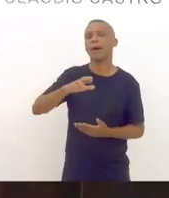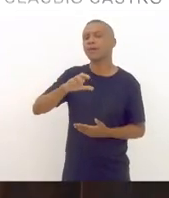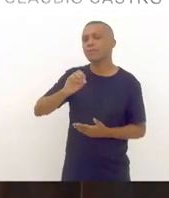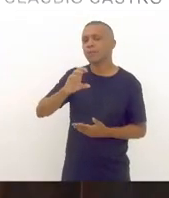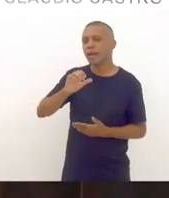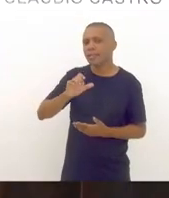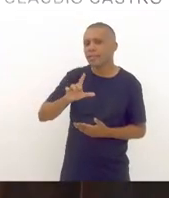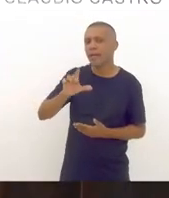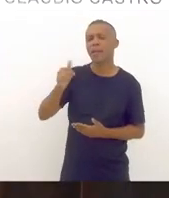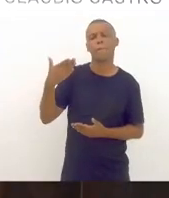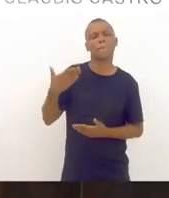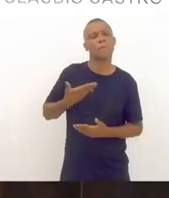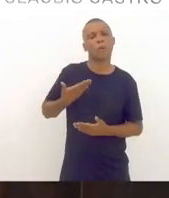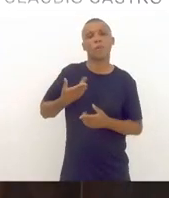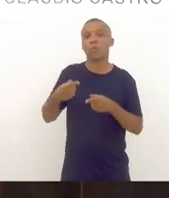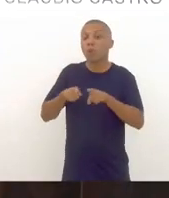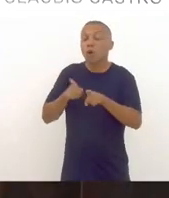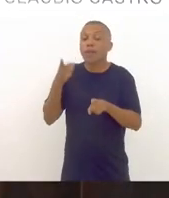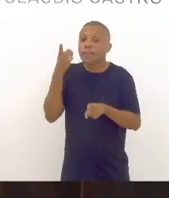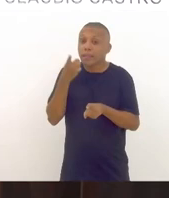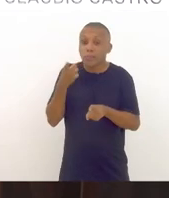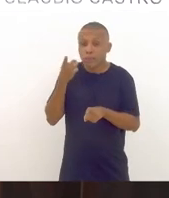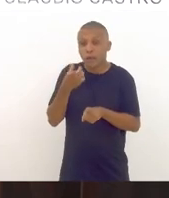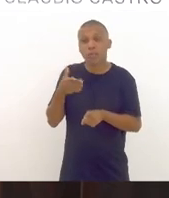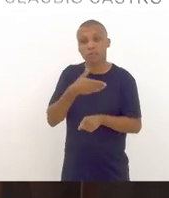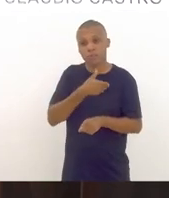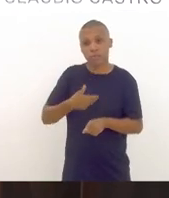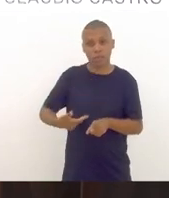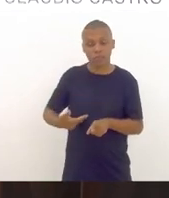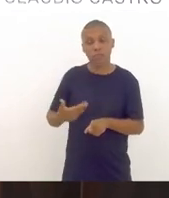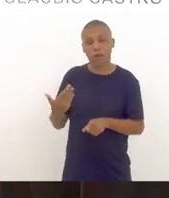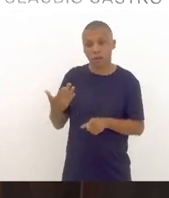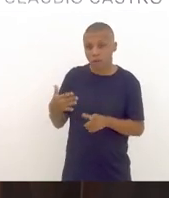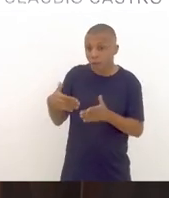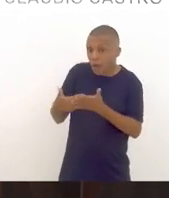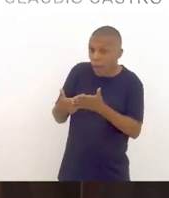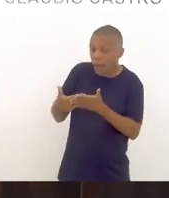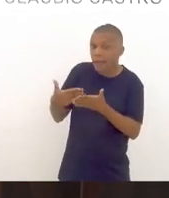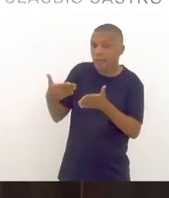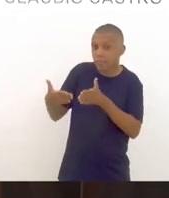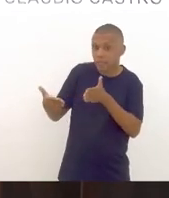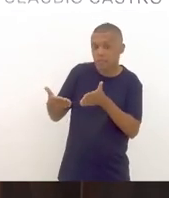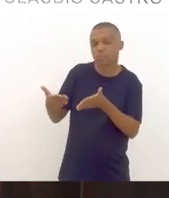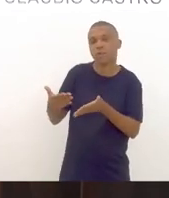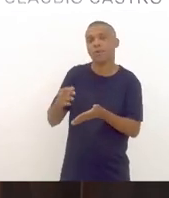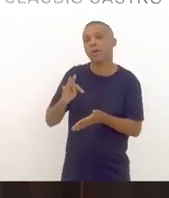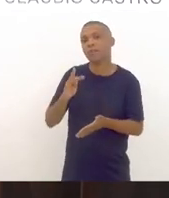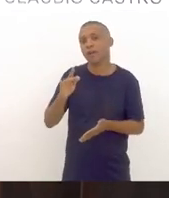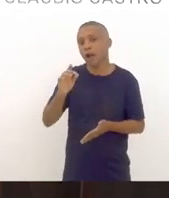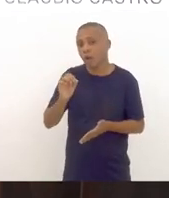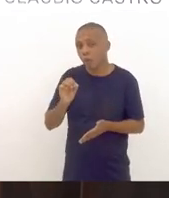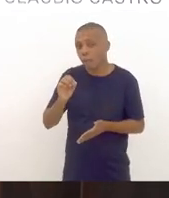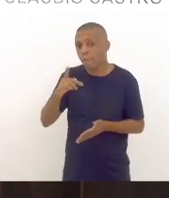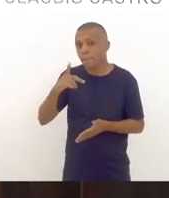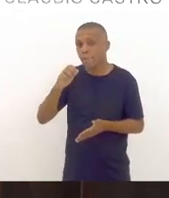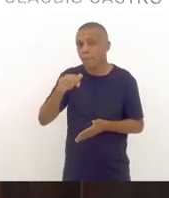amigo e hoje deputado, né? Estadual ainda, Tiago Pompolha, mas, se Deus